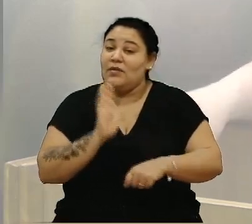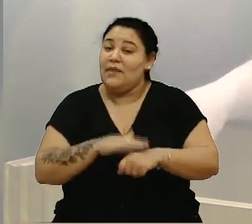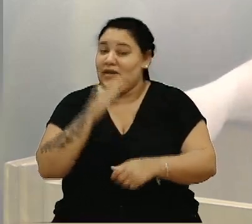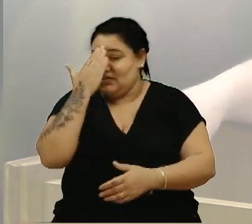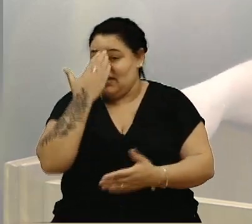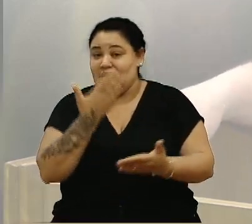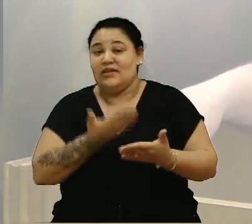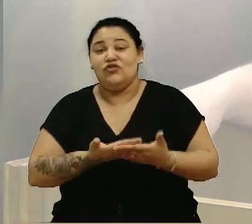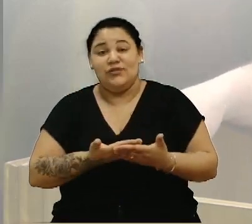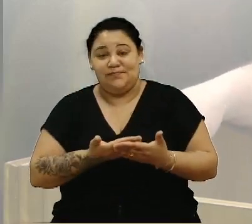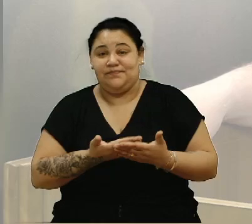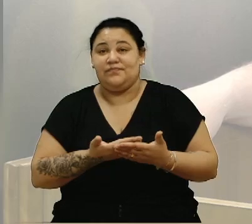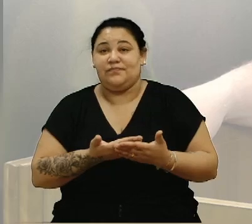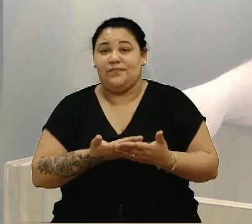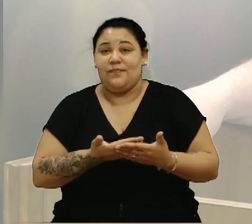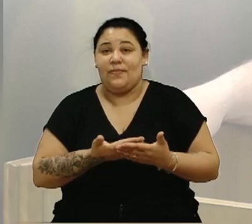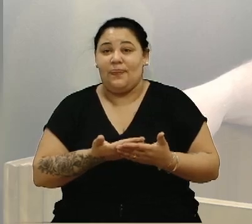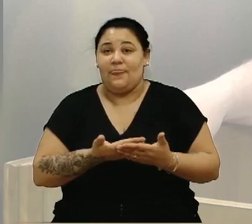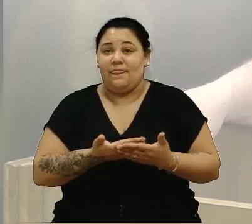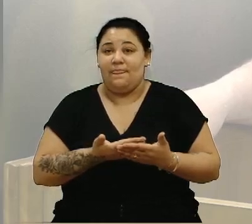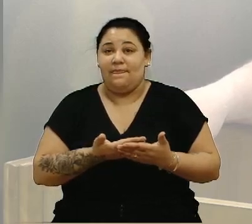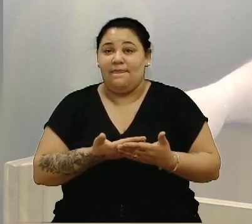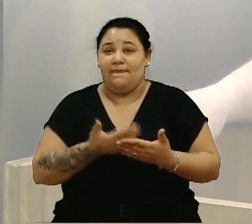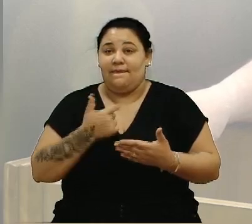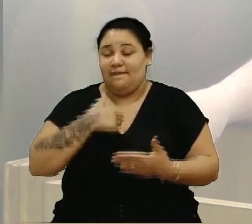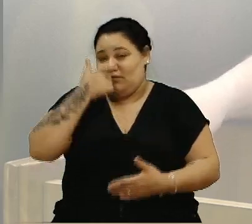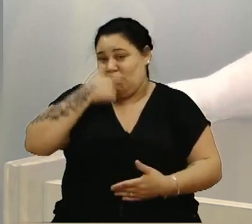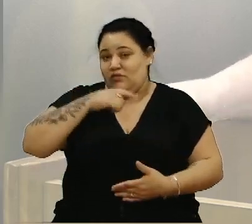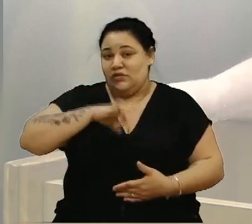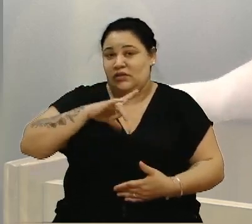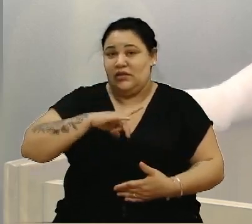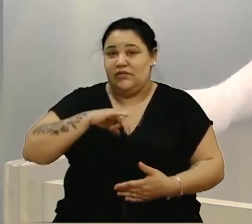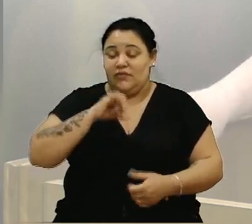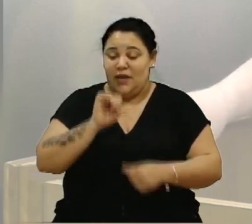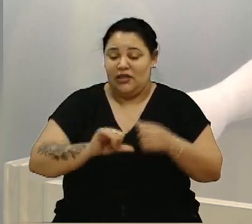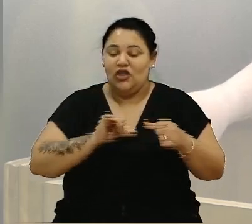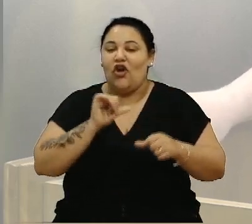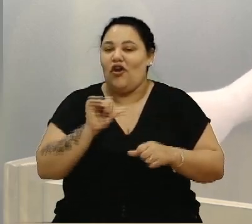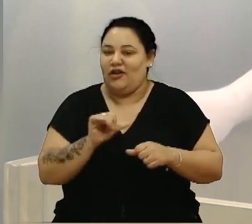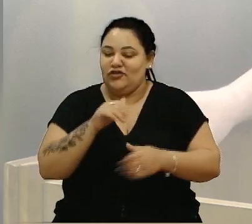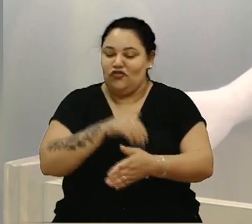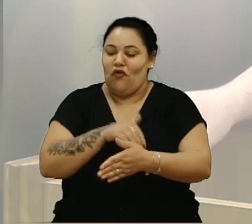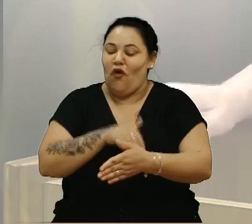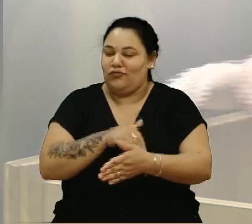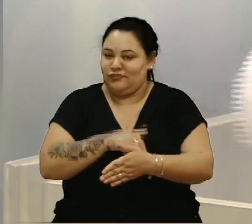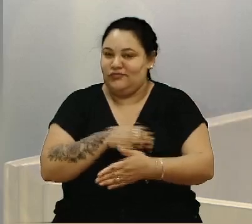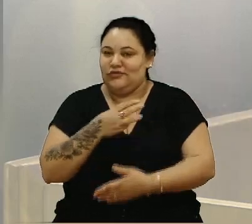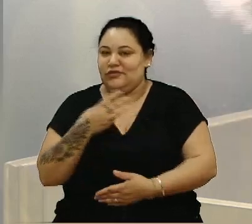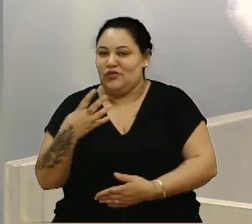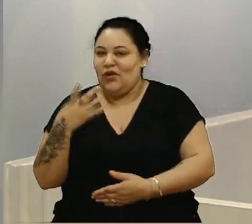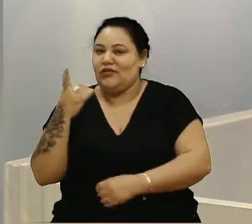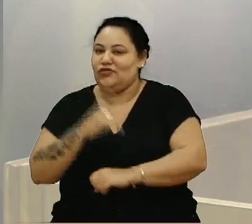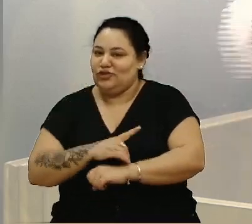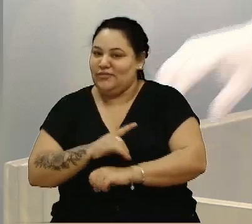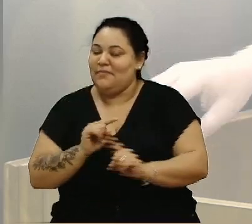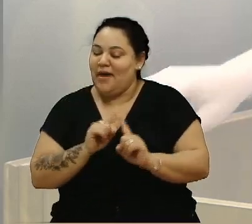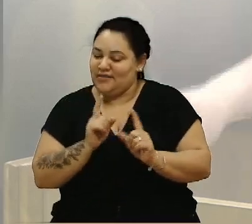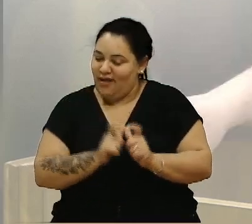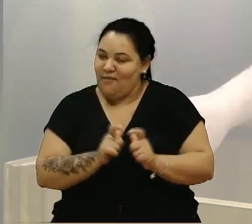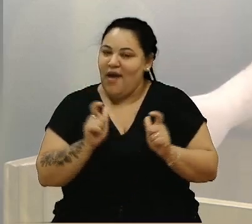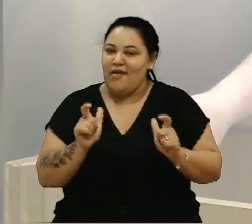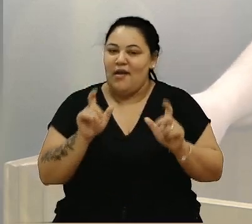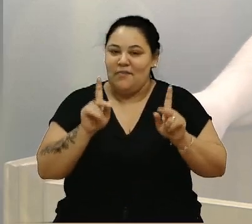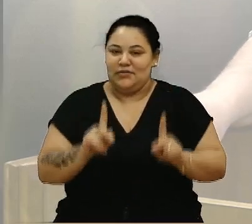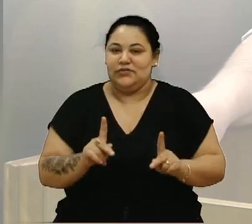tenha tido uma grande migração de voto útil nos últimos 3, 4 dias. Mas na sua grande maioria as pessoas